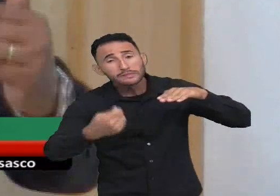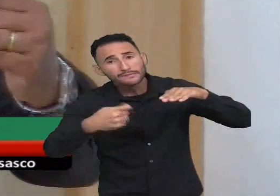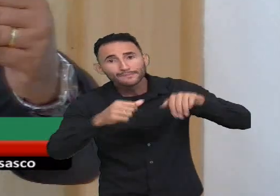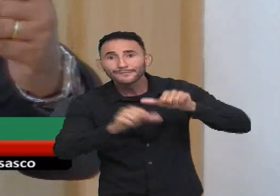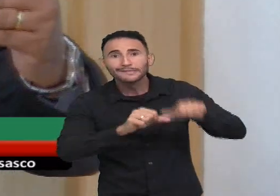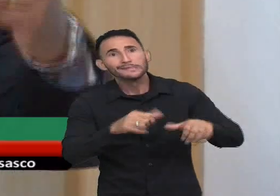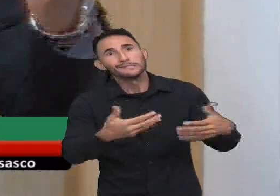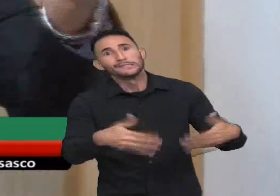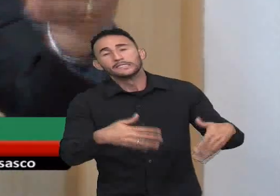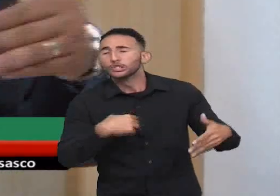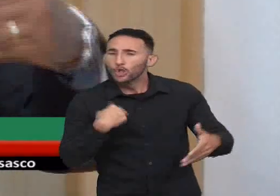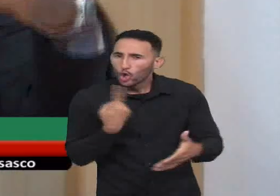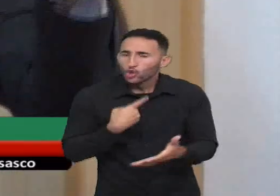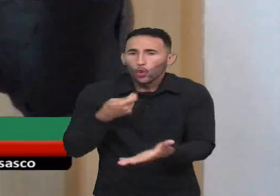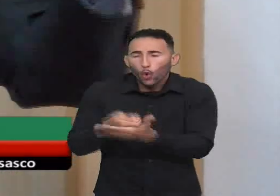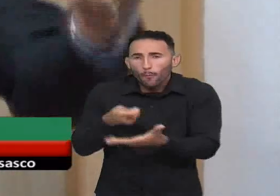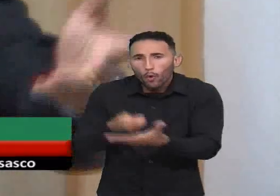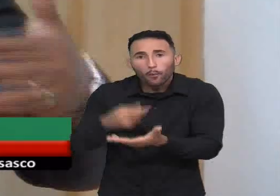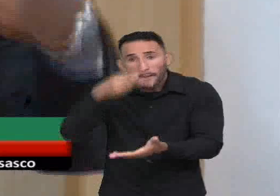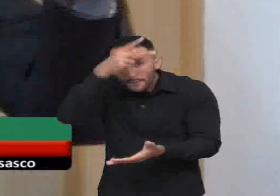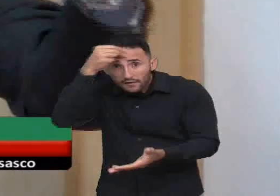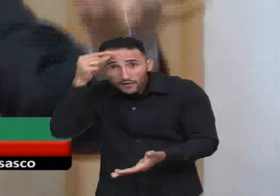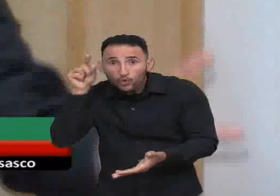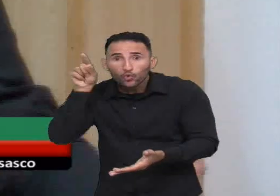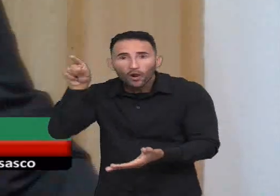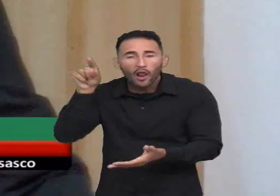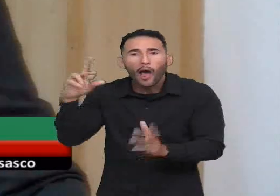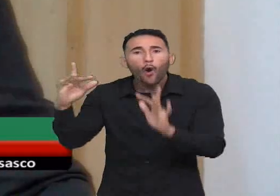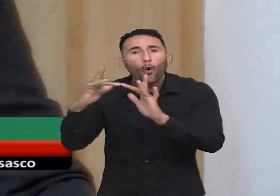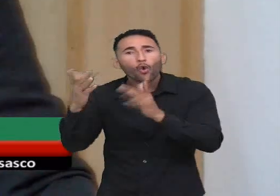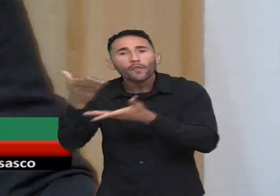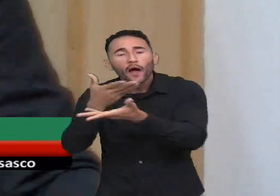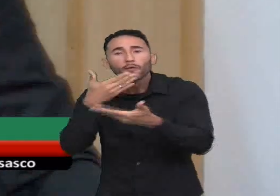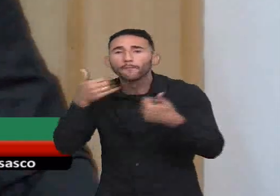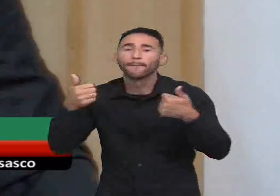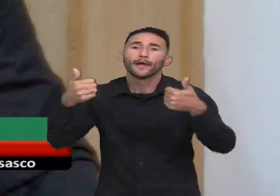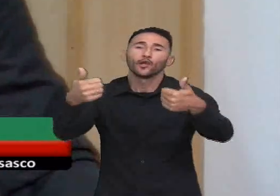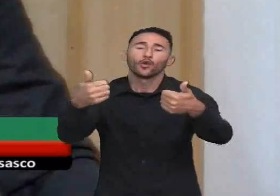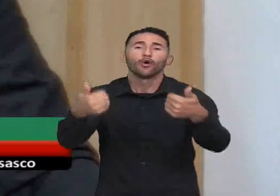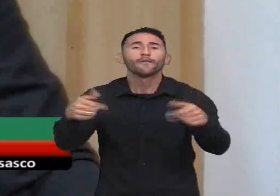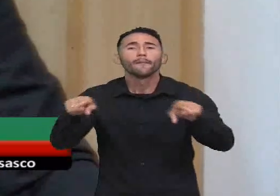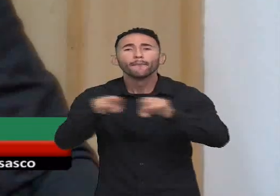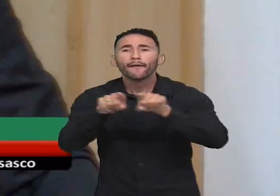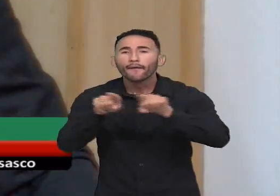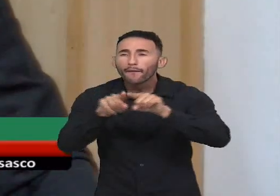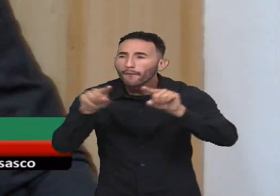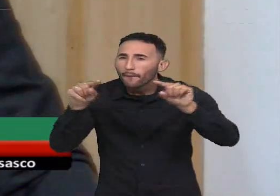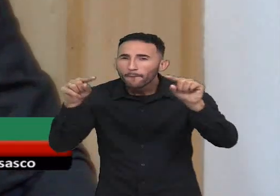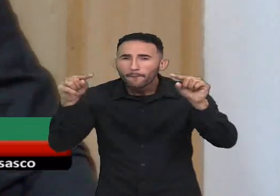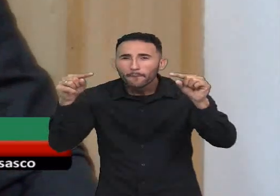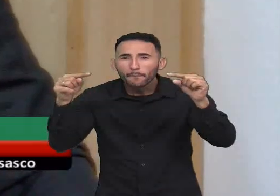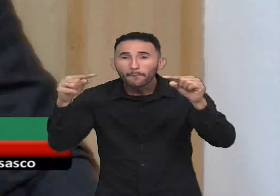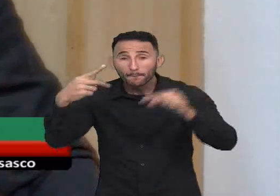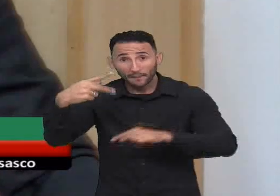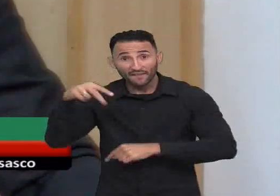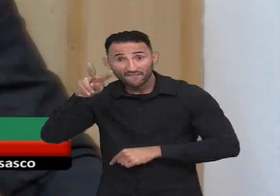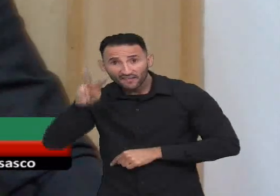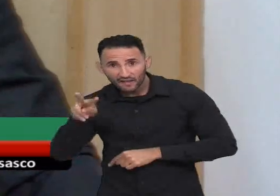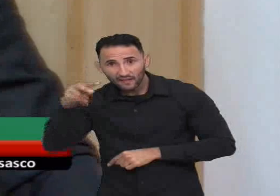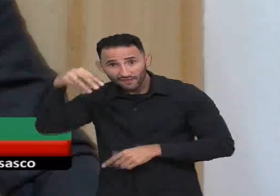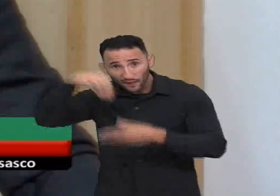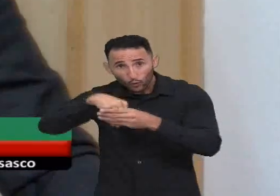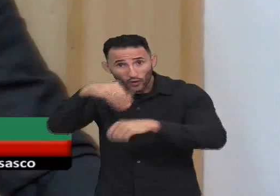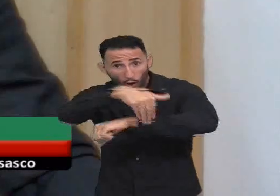que a prefeitura tivesse esse contato melhor, alinhamento dos PV na rua, porque o acidente